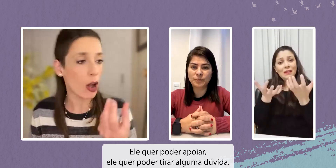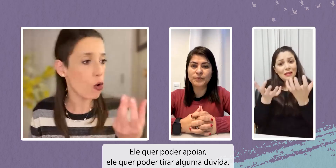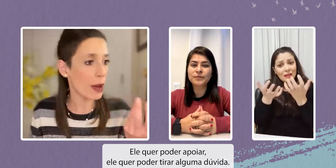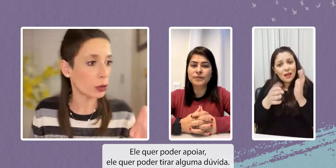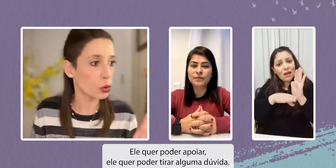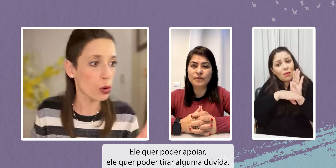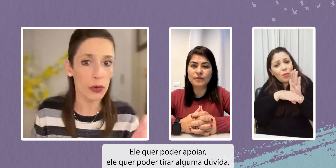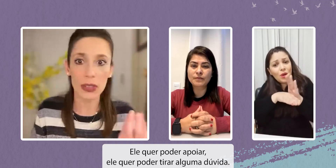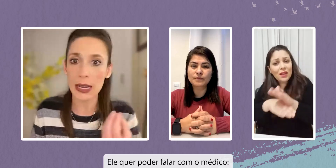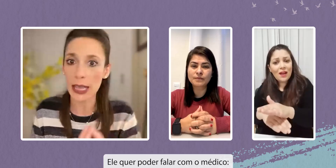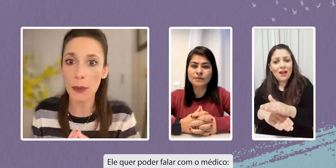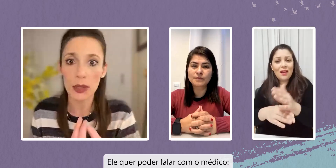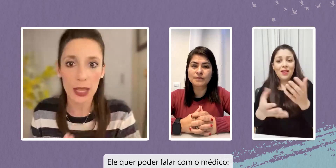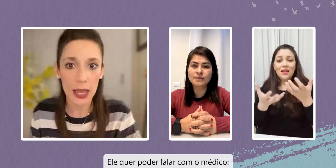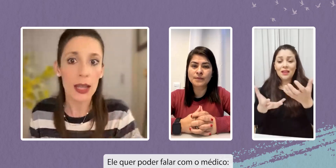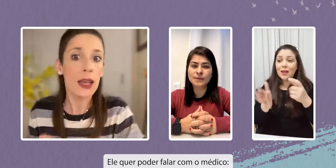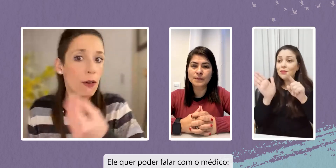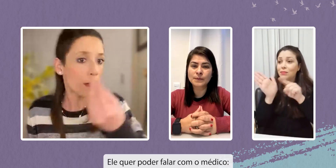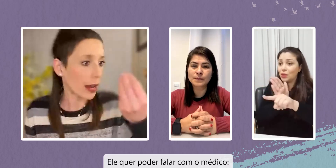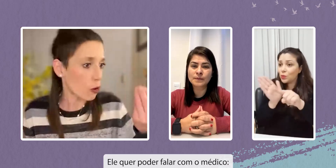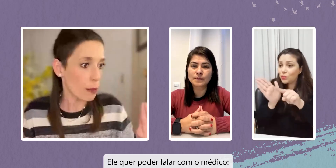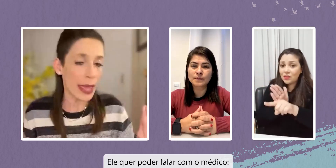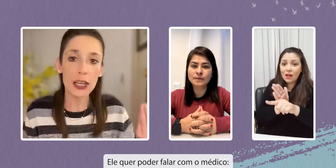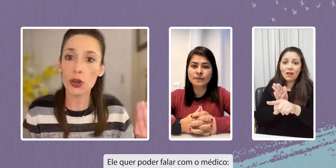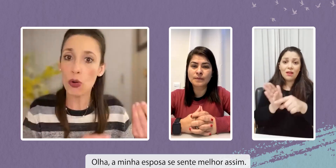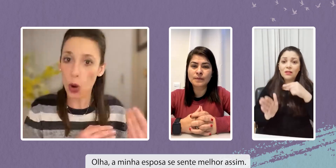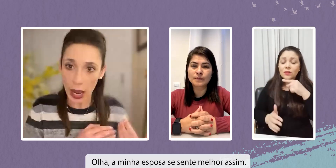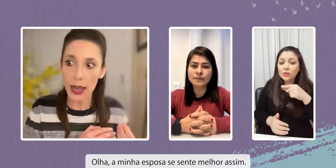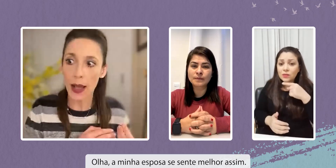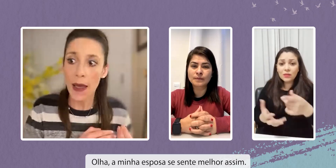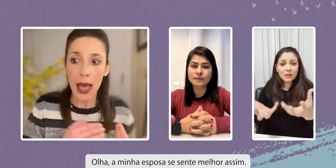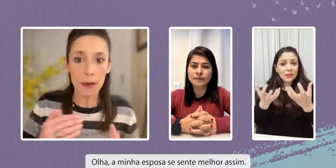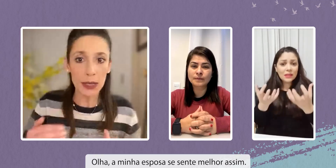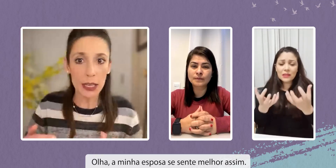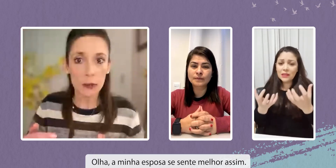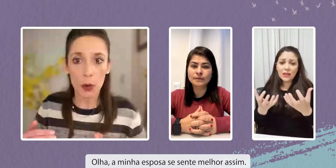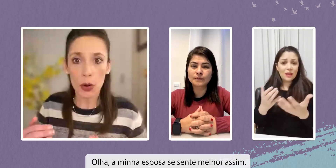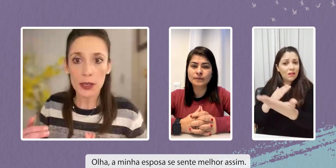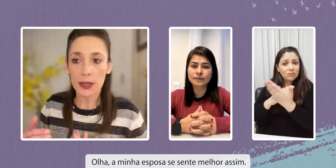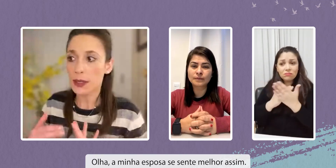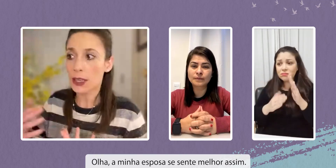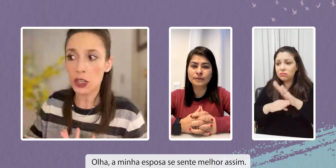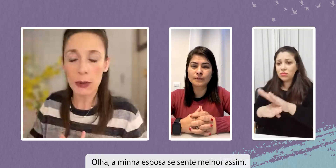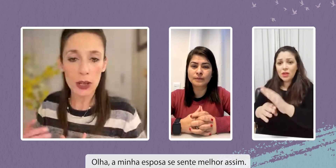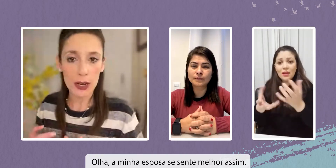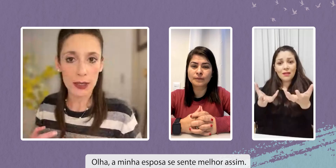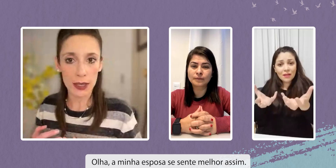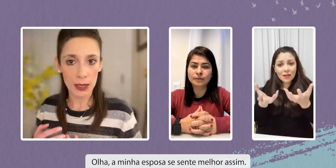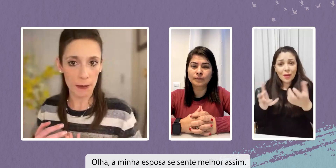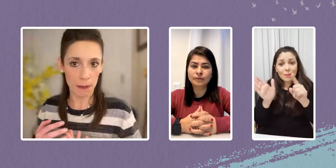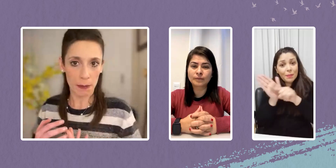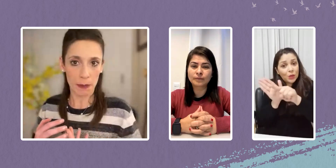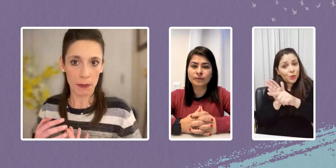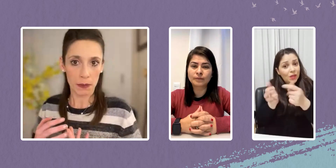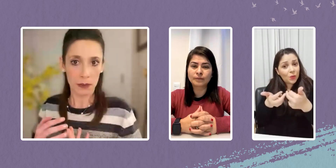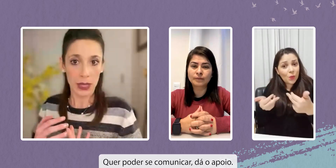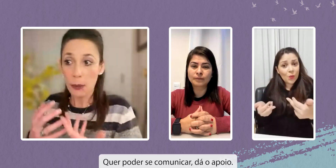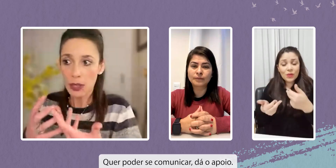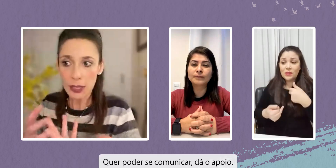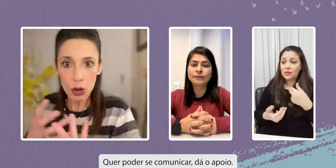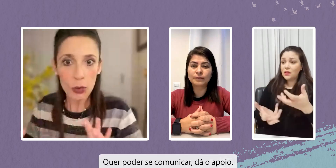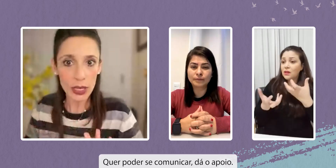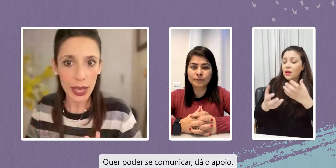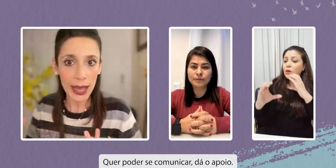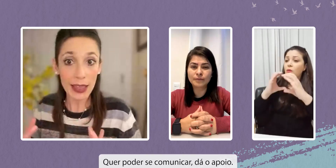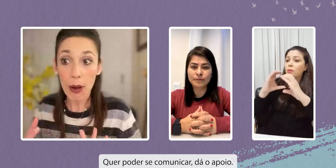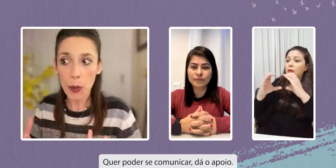poder tirar alguma dúvida, ele quer poder falar com o médico, olha, a minha esposa se sente melhor assim, quer